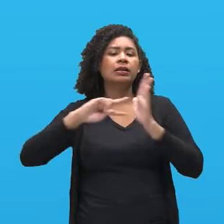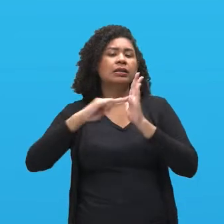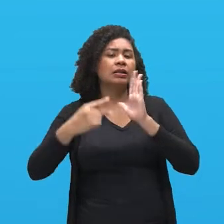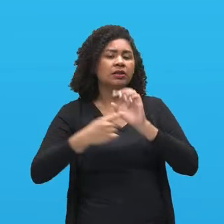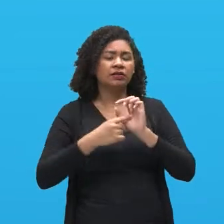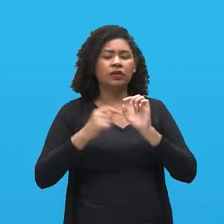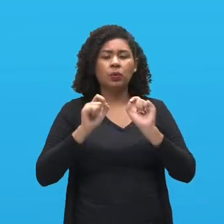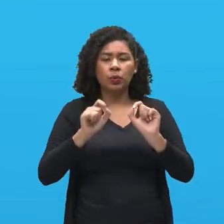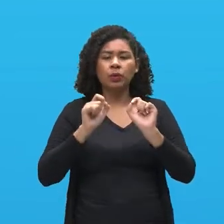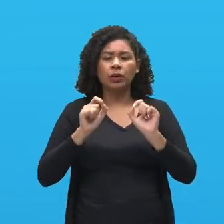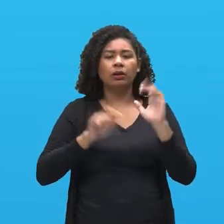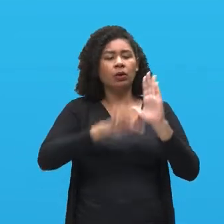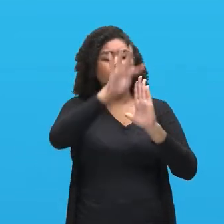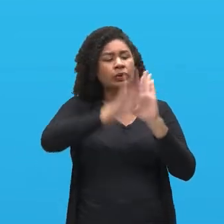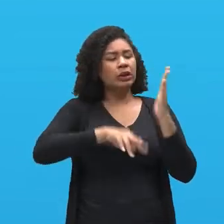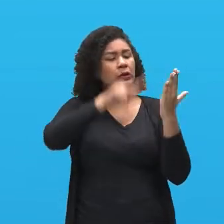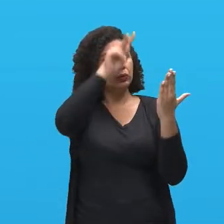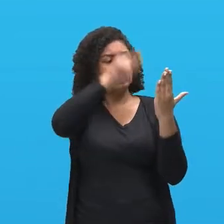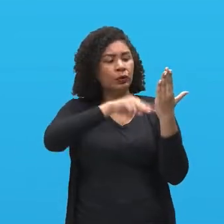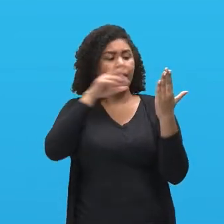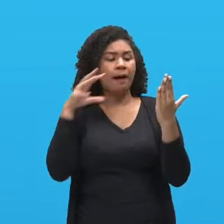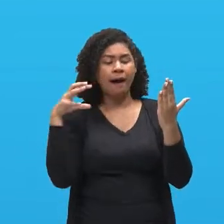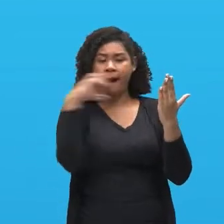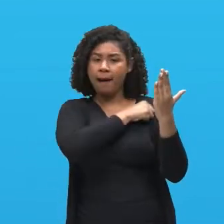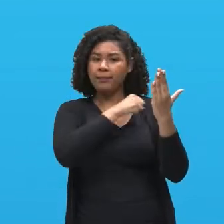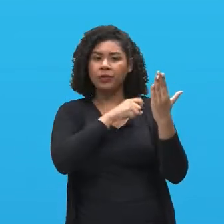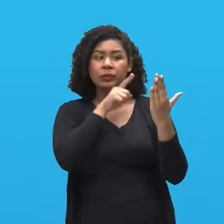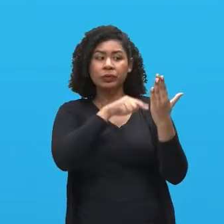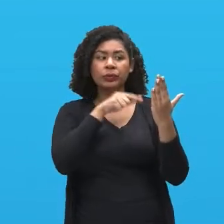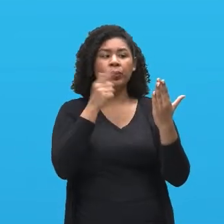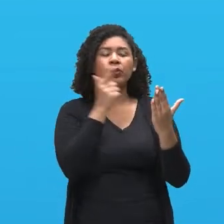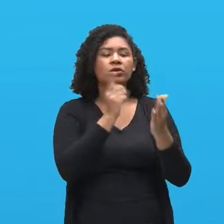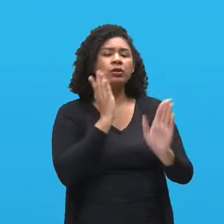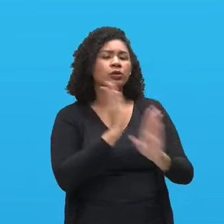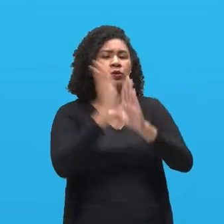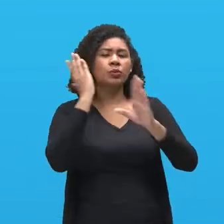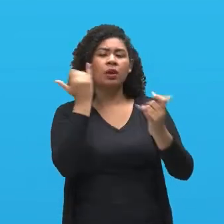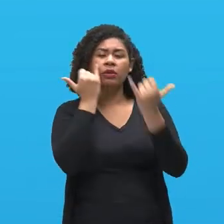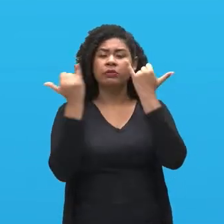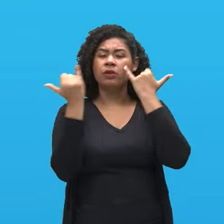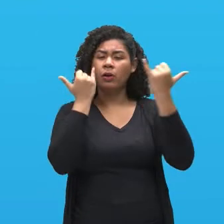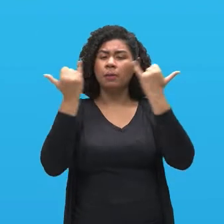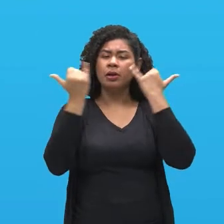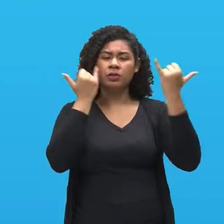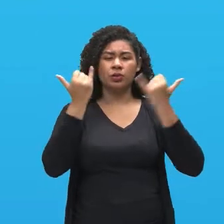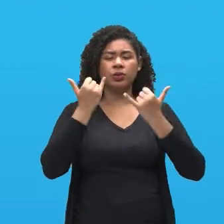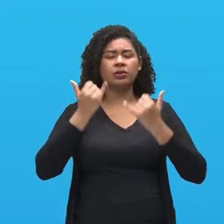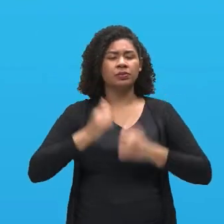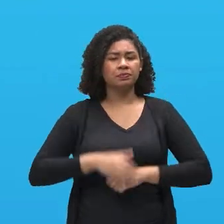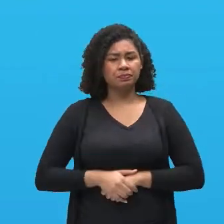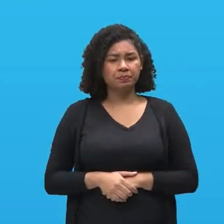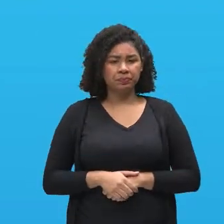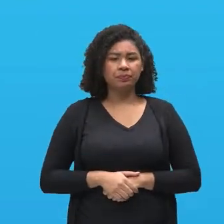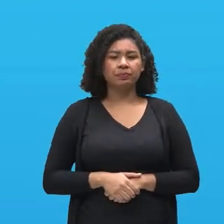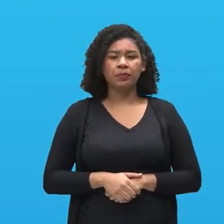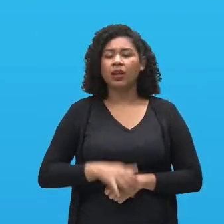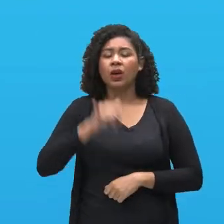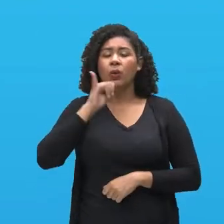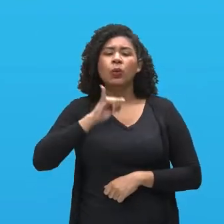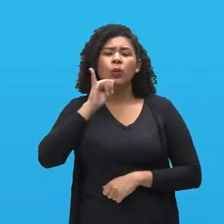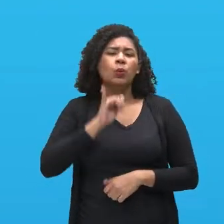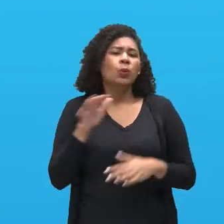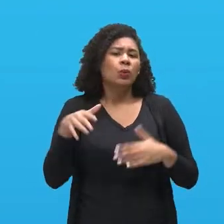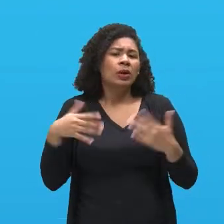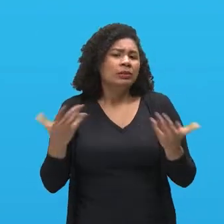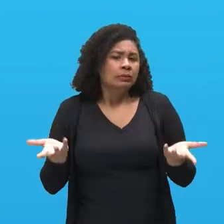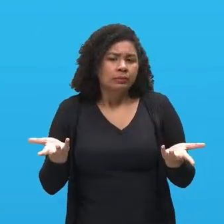visualização do texto em busca de informações específicas. Então, quais são exemplos de situações que você